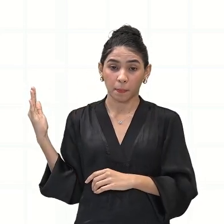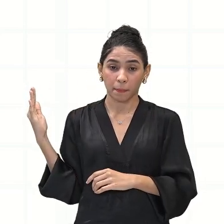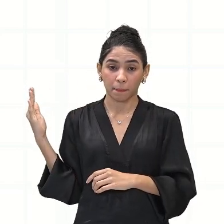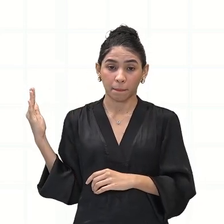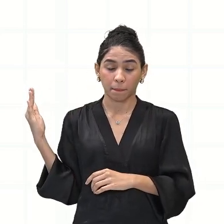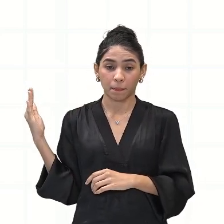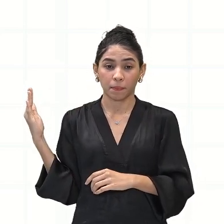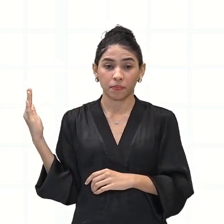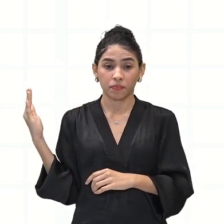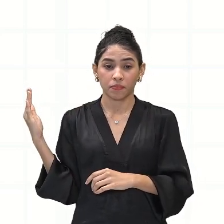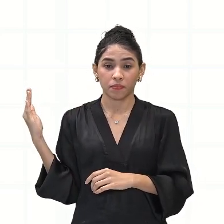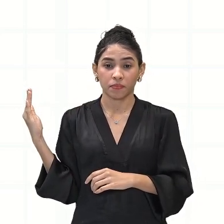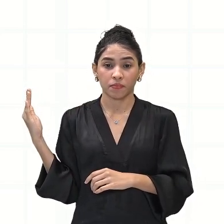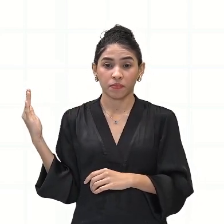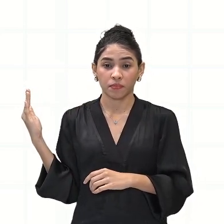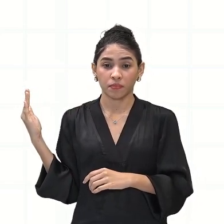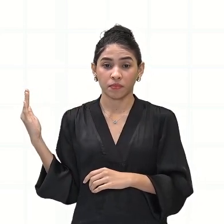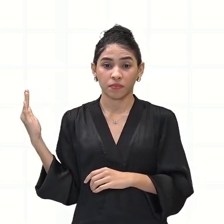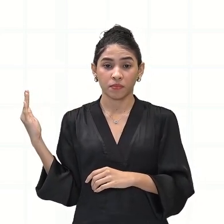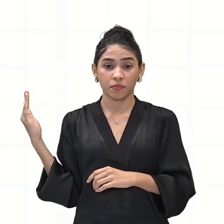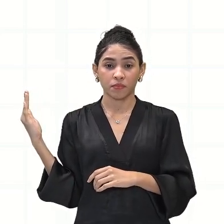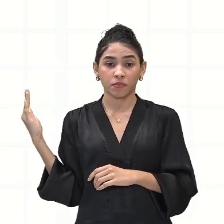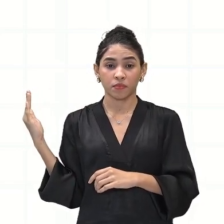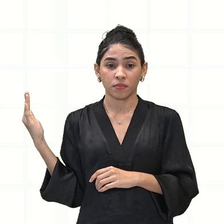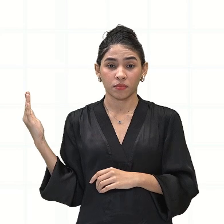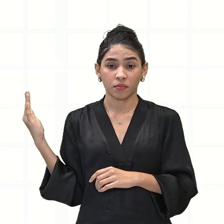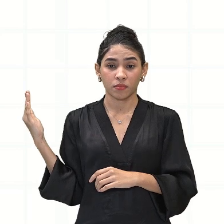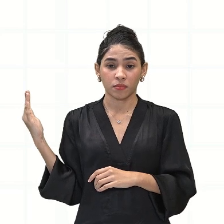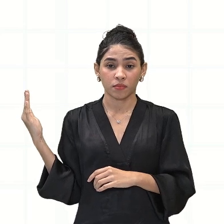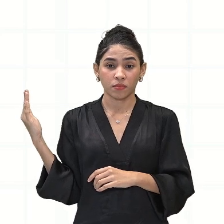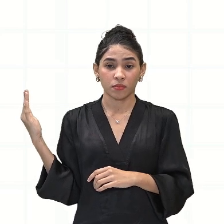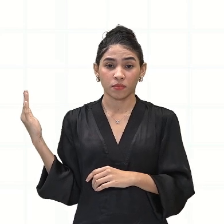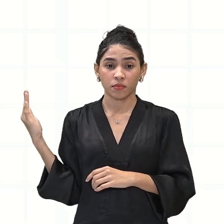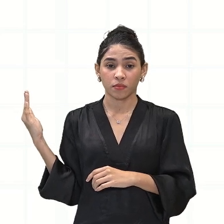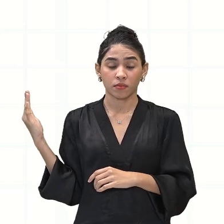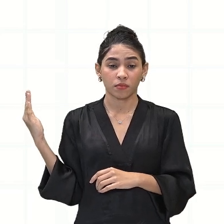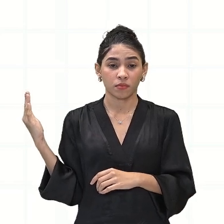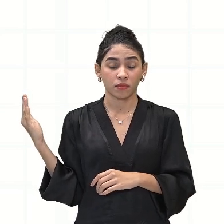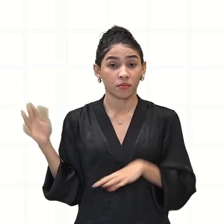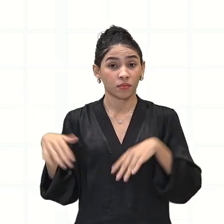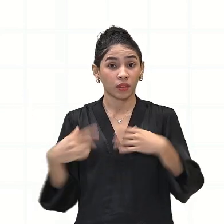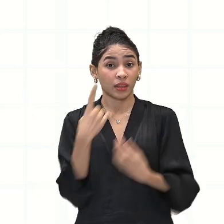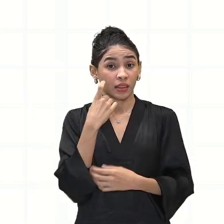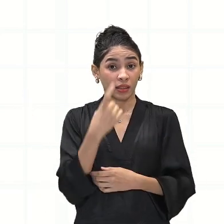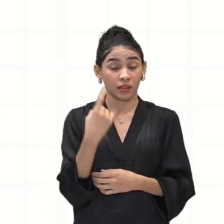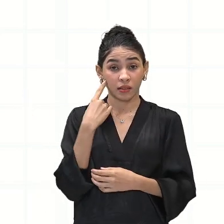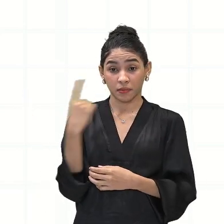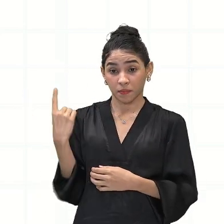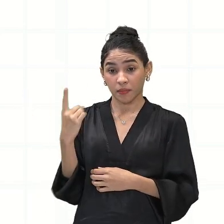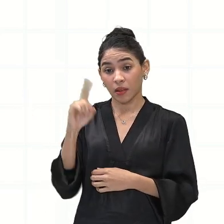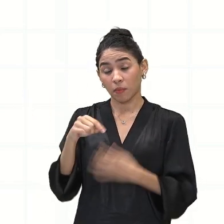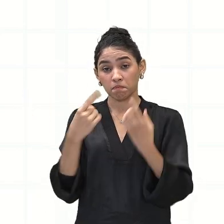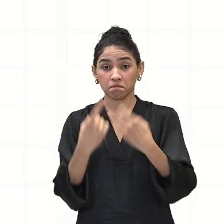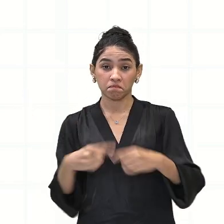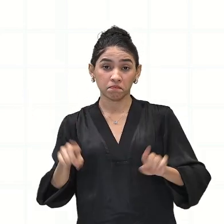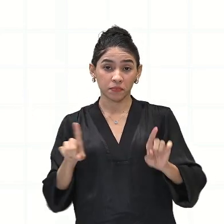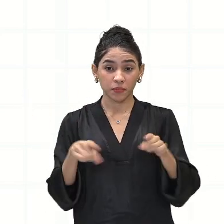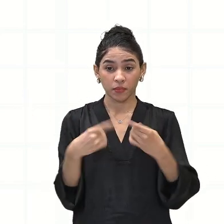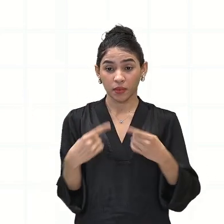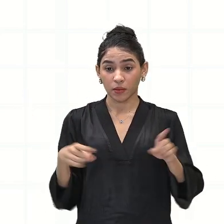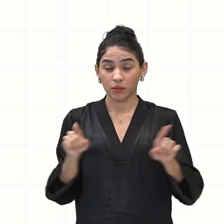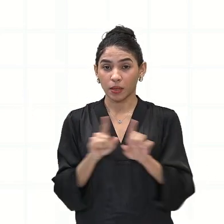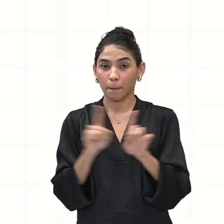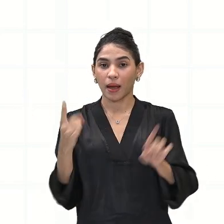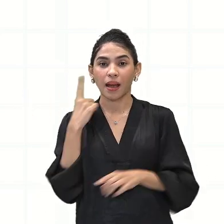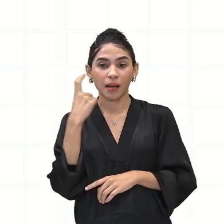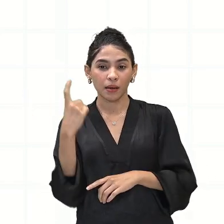papo meu tá qualquer coisa e você tá pra lá de terão. E é o interessante porque é uma música, né? É claro que a questão sonora